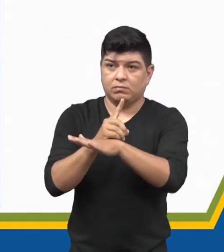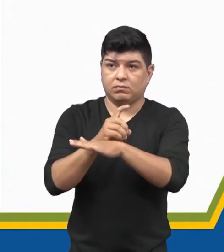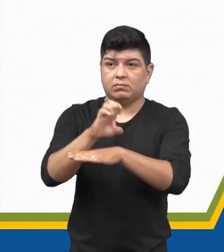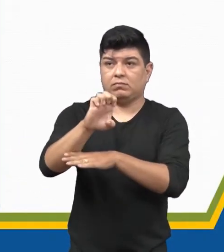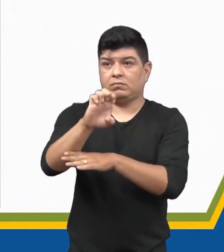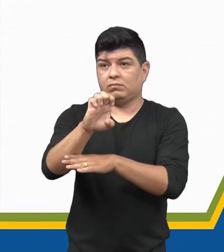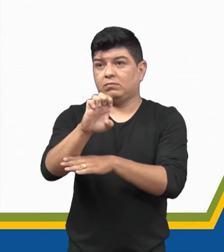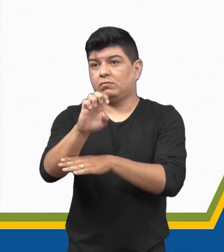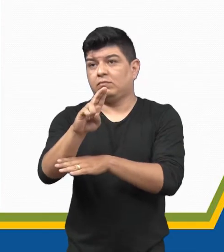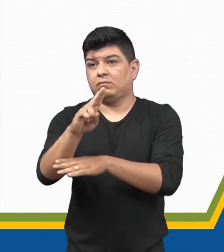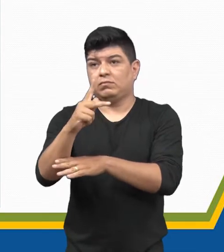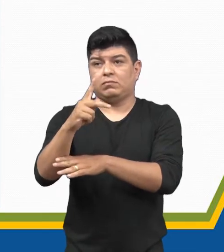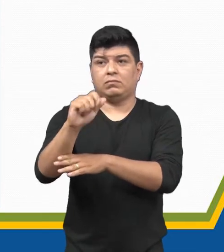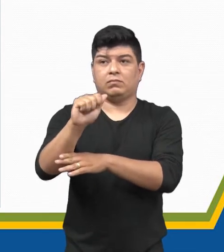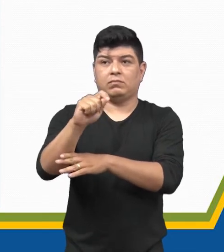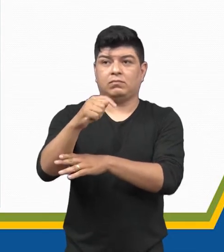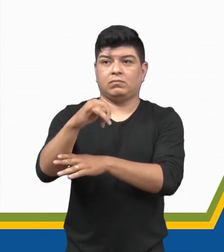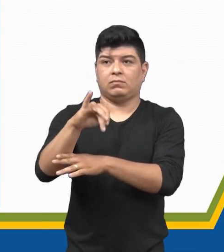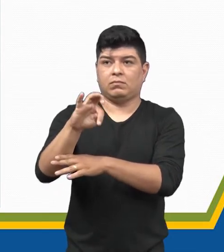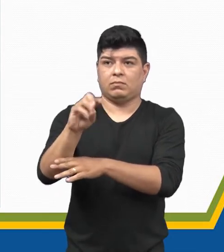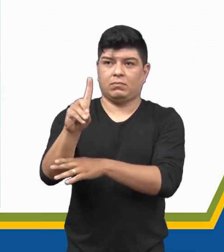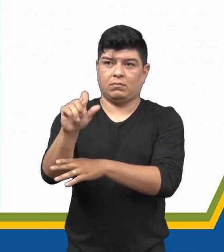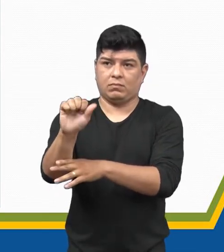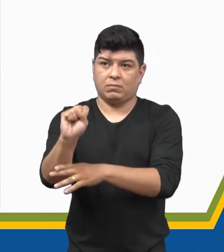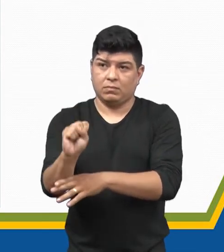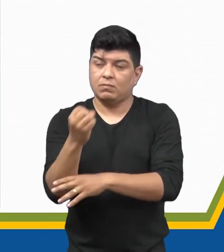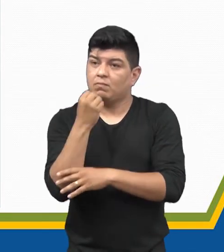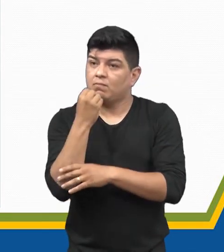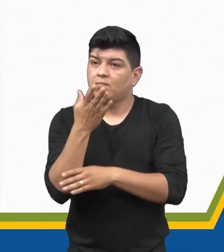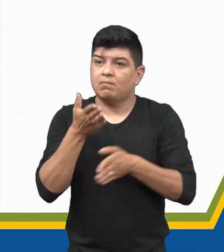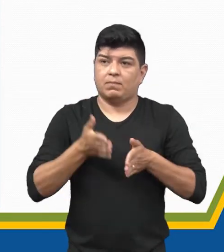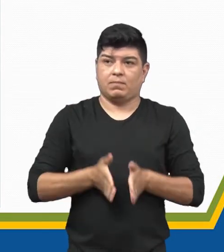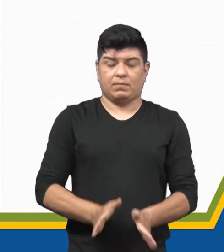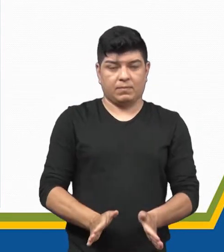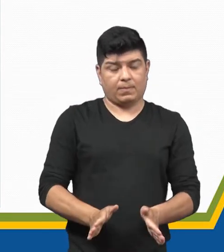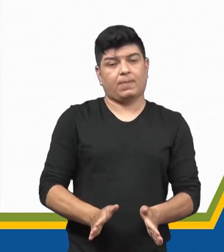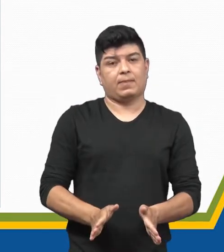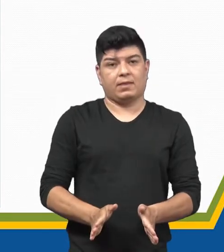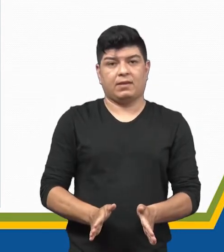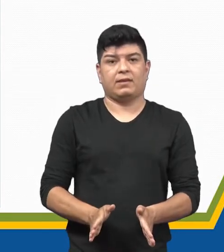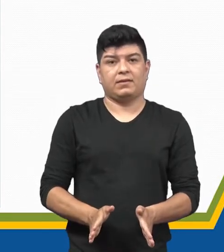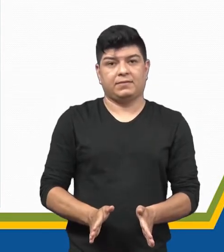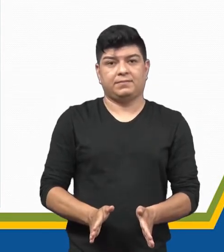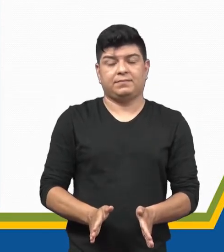que eram considerados os bem-nascidos, né, que eram